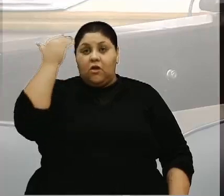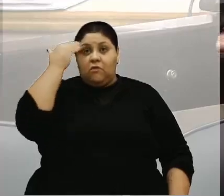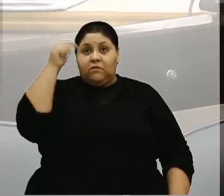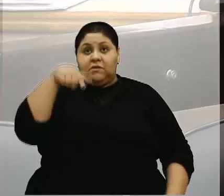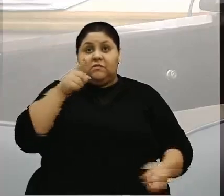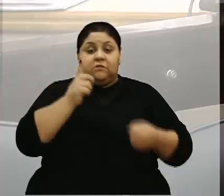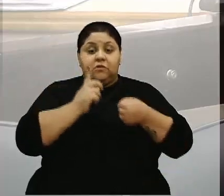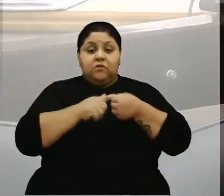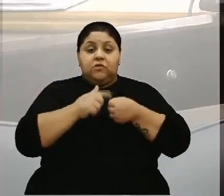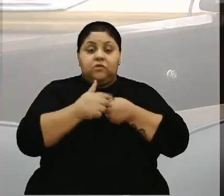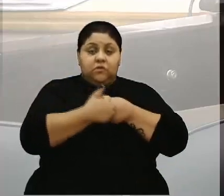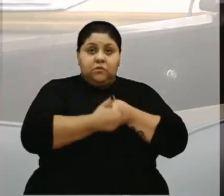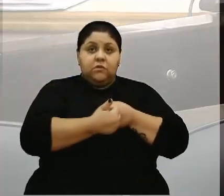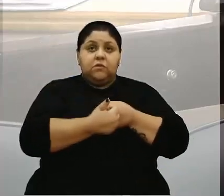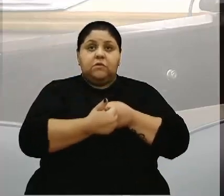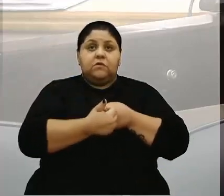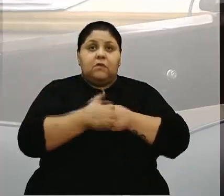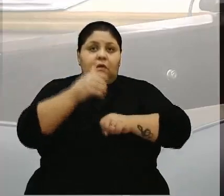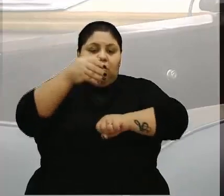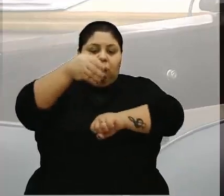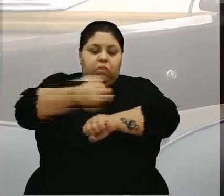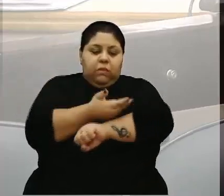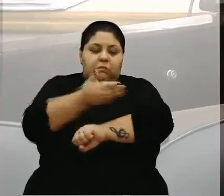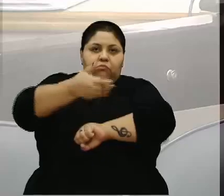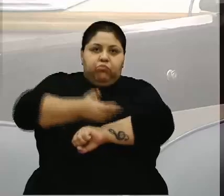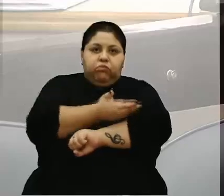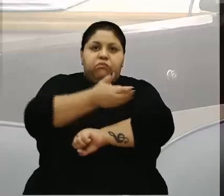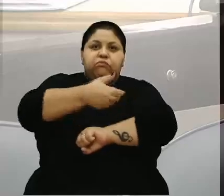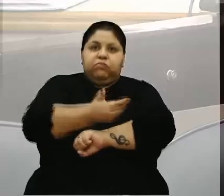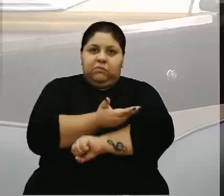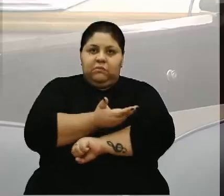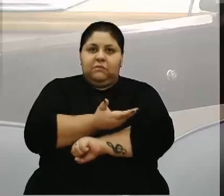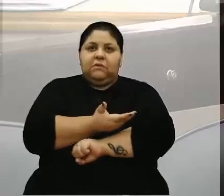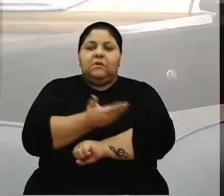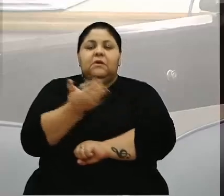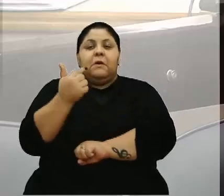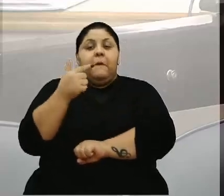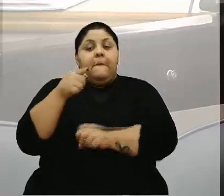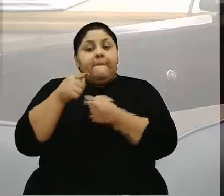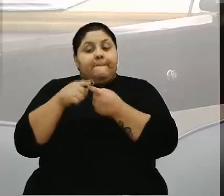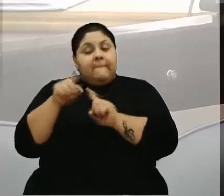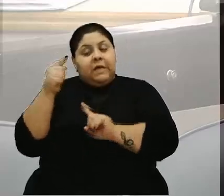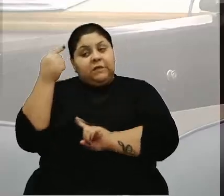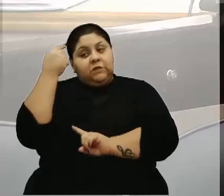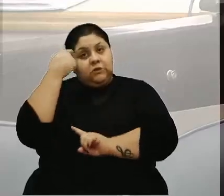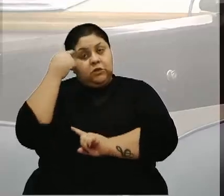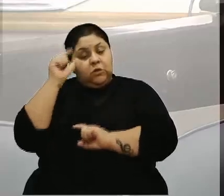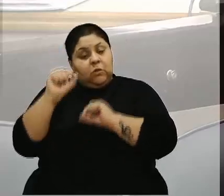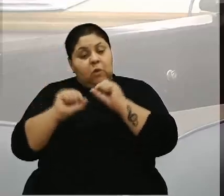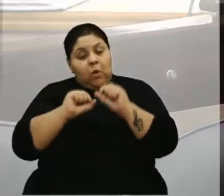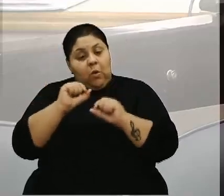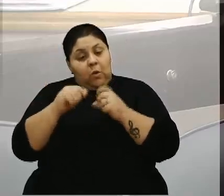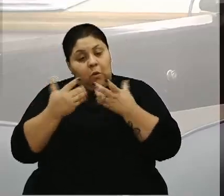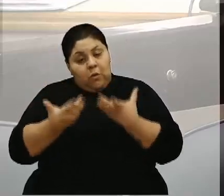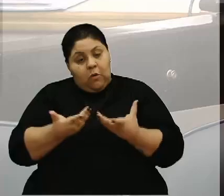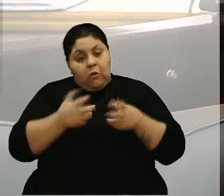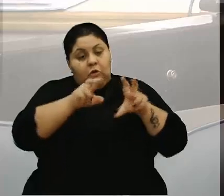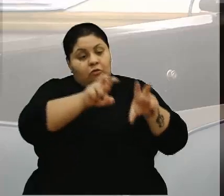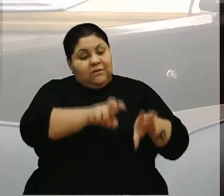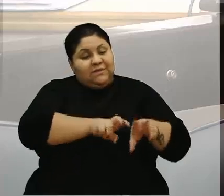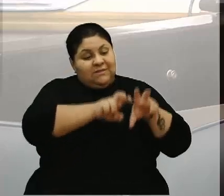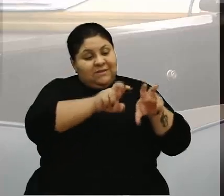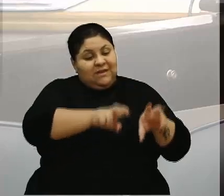cidade estamos com as cidades esburaqueadas, mas eu sei muito bem, Robson, de como está as estradas no